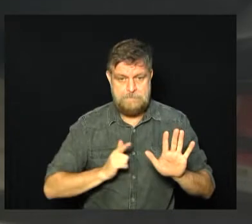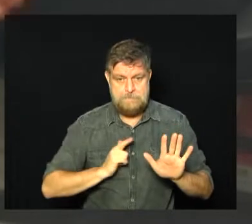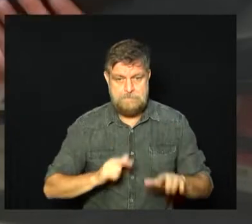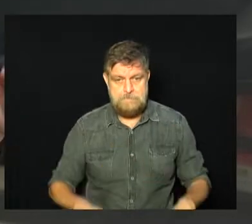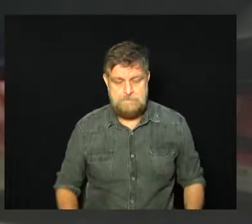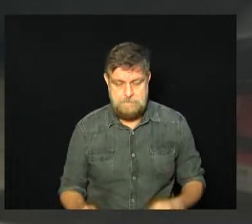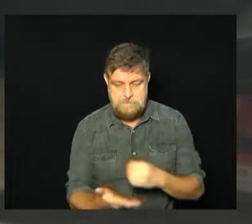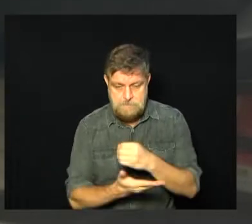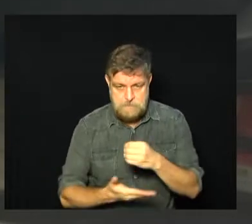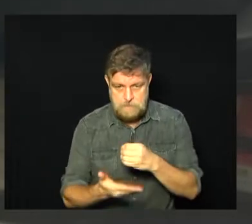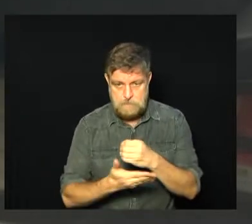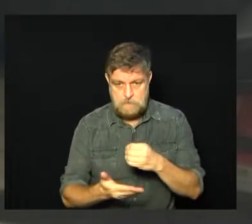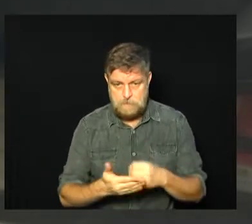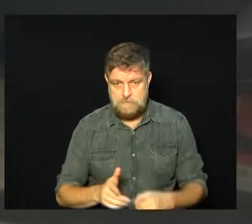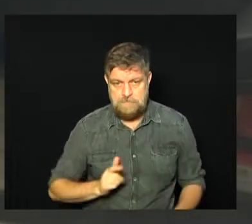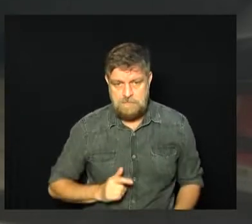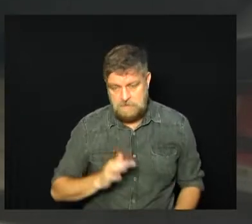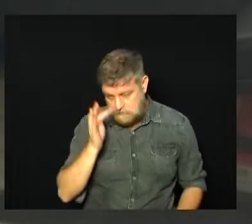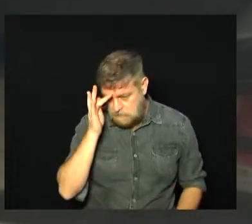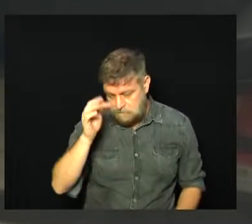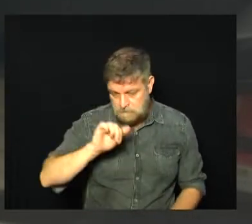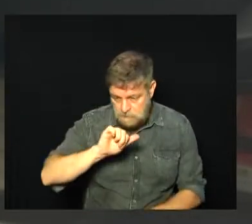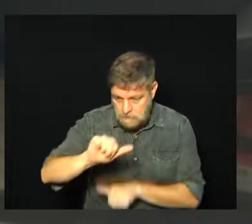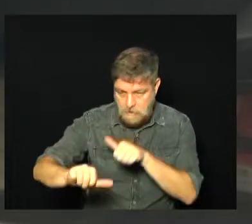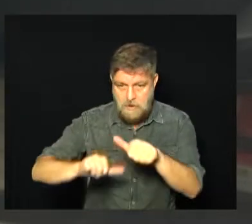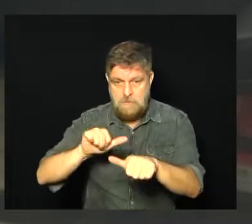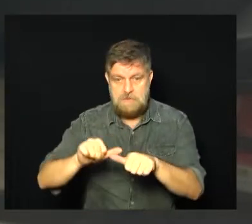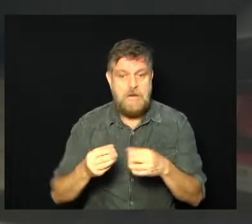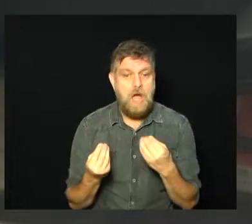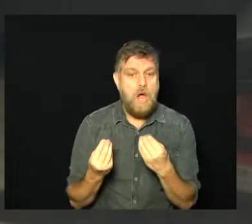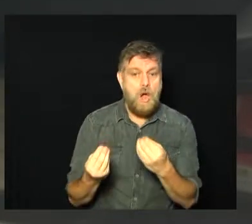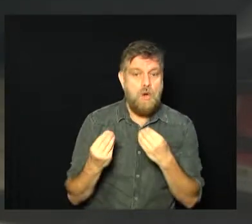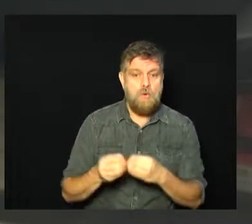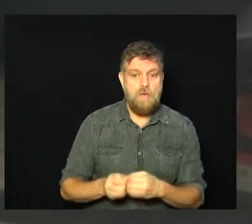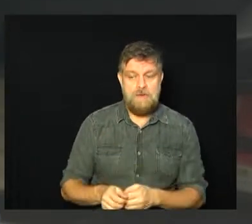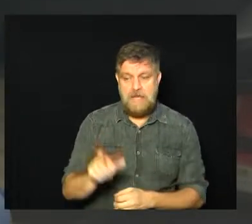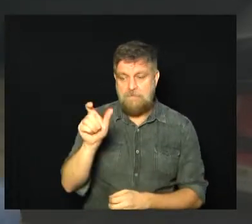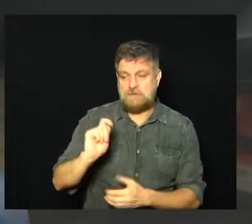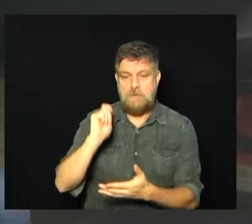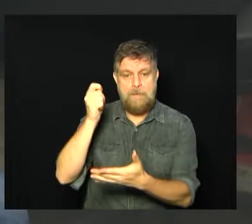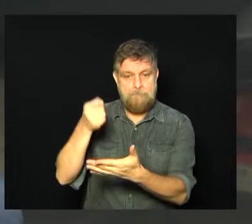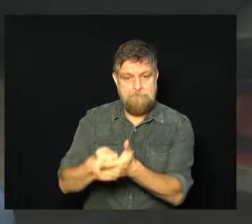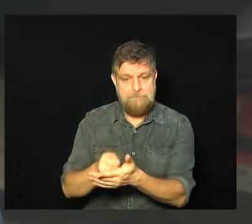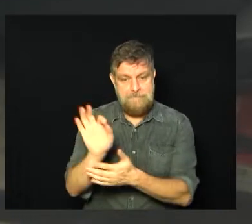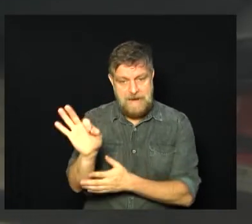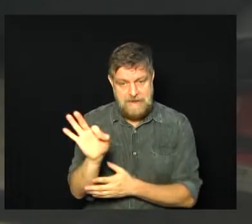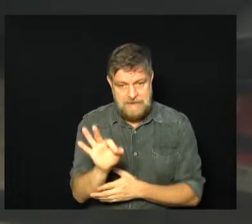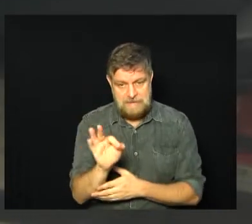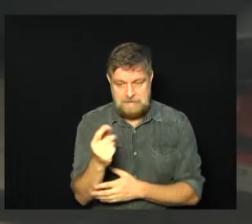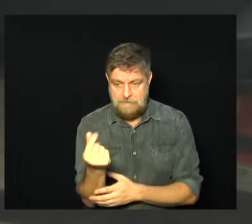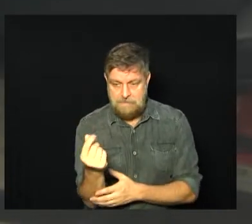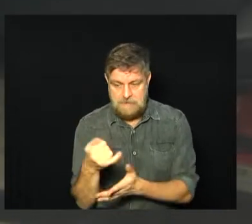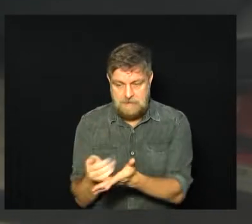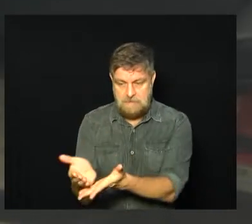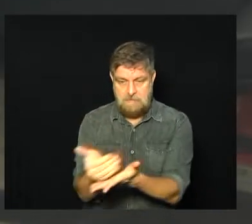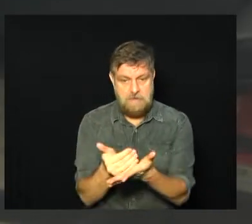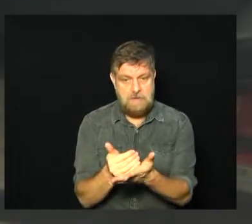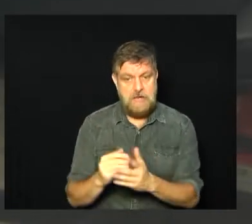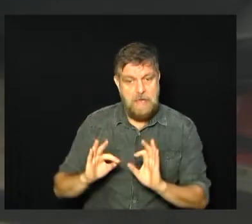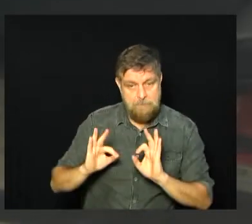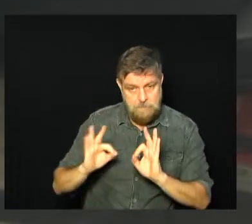uma mudança eventual na estruturação de como é feita as cobranças da taxa da CETEC, eu acho que pode ser muito positivo. Isso também